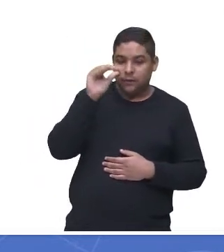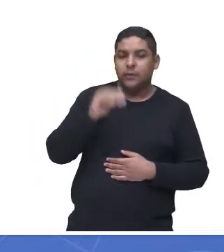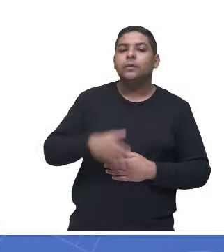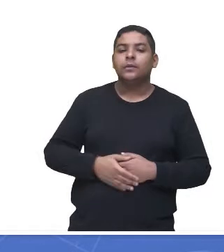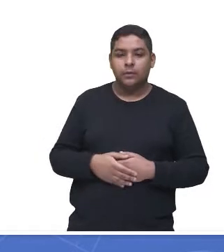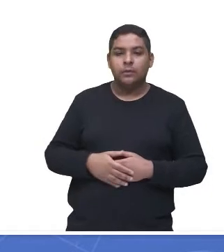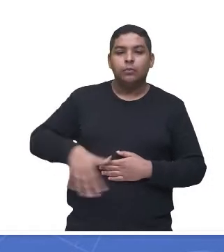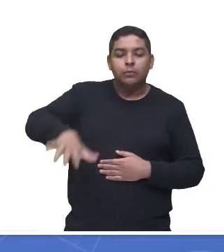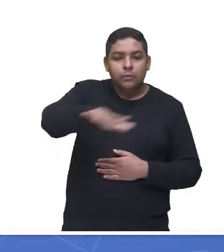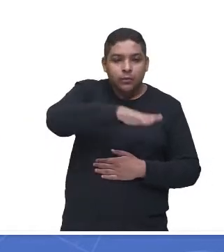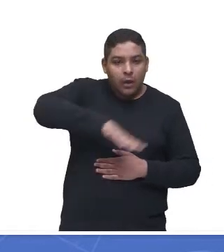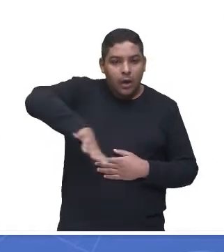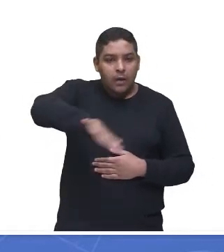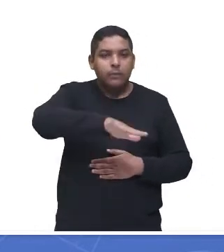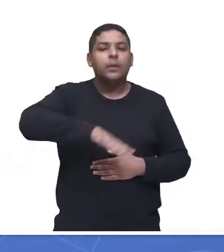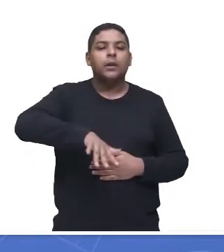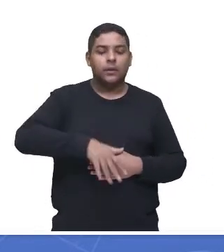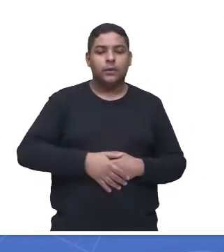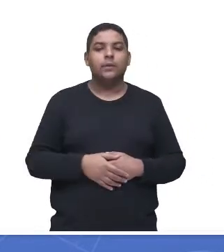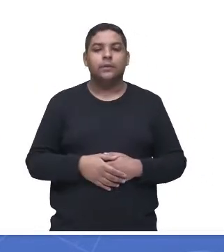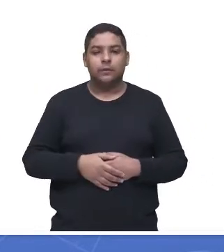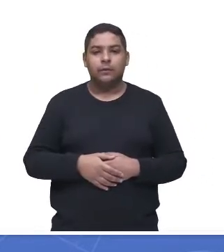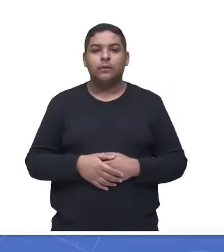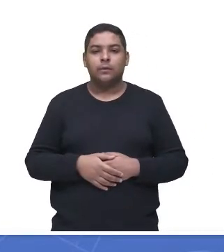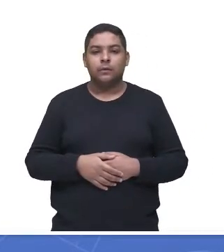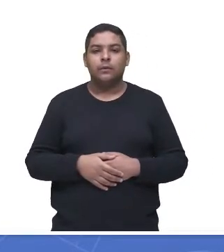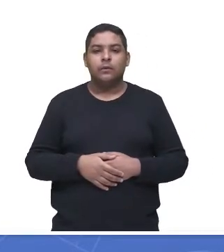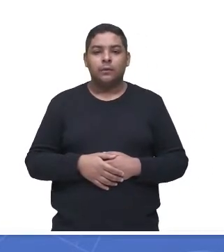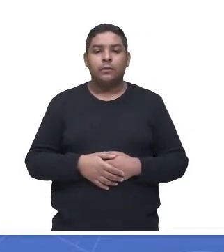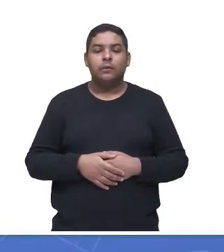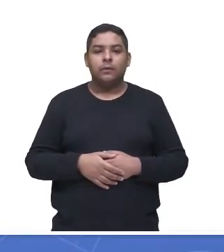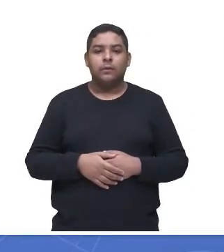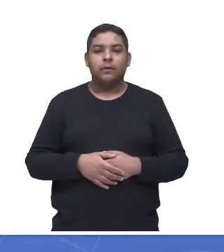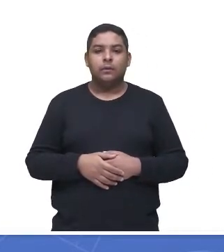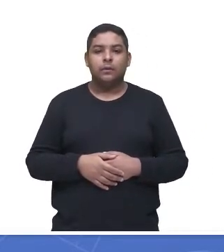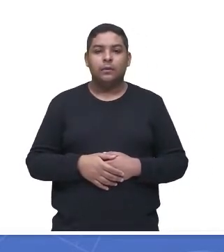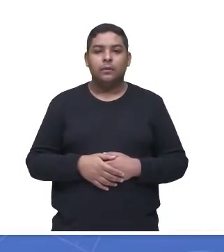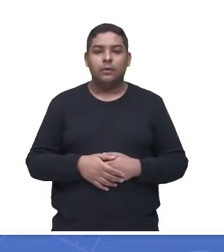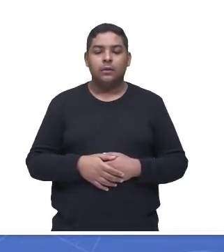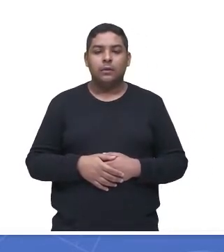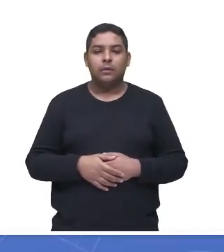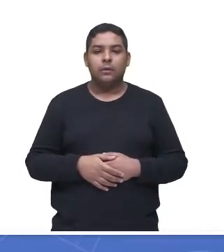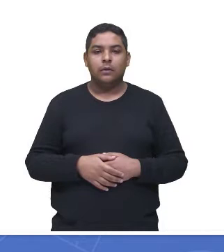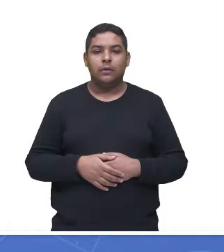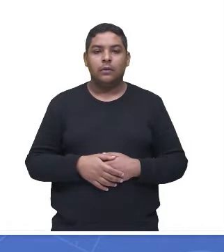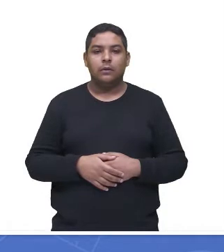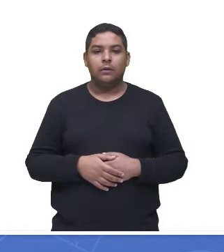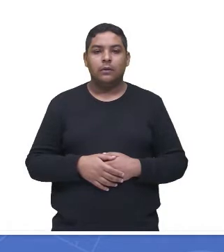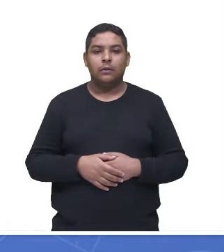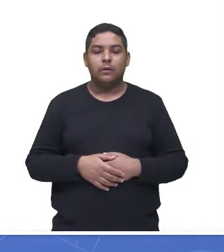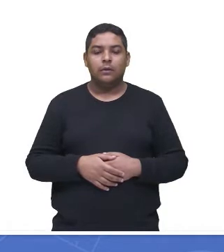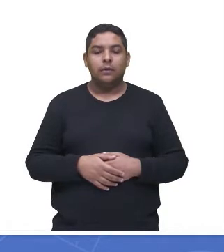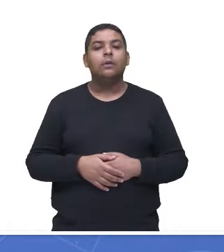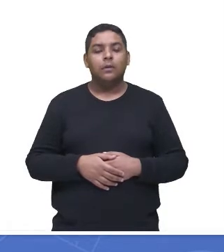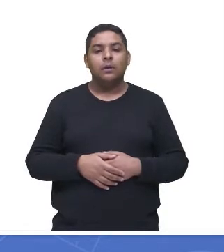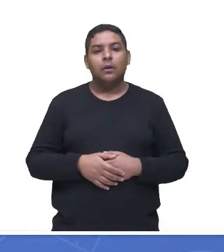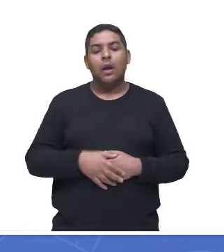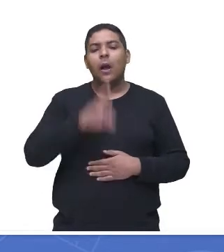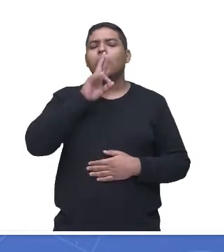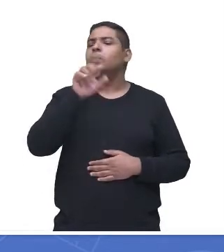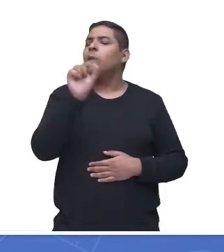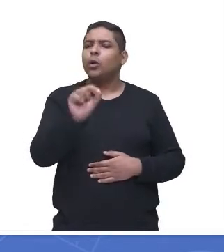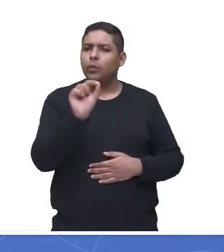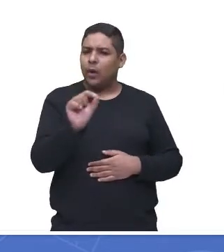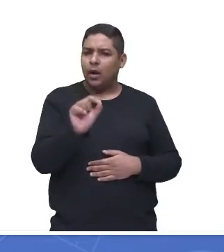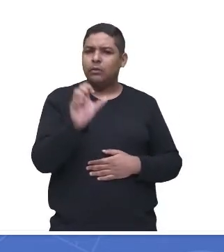do ambiente. E também, né, continuando, na próxima nós vamos ver que é resultado do senso comum,